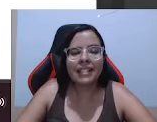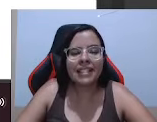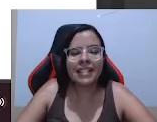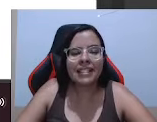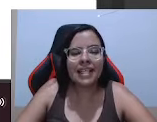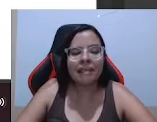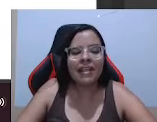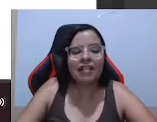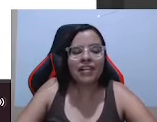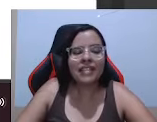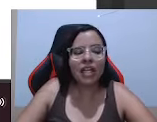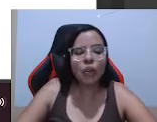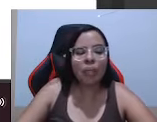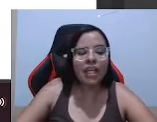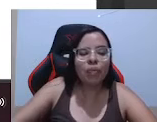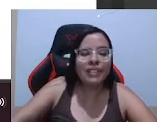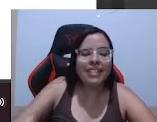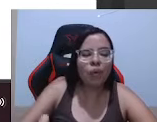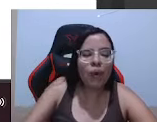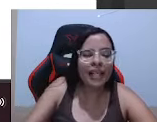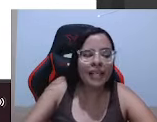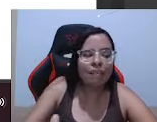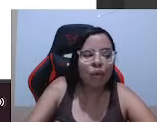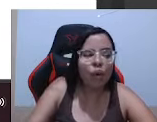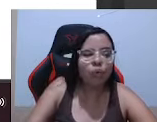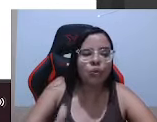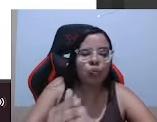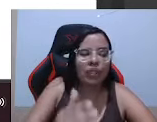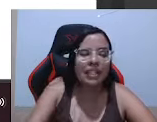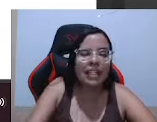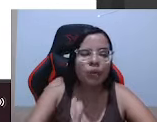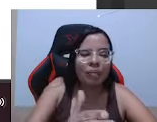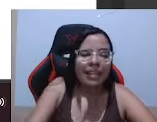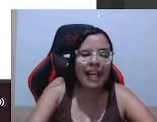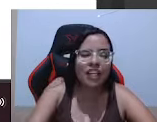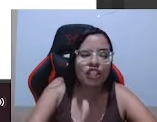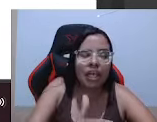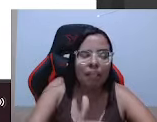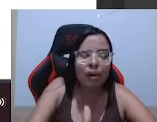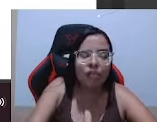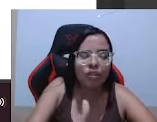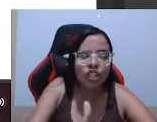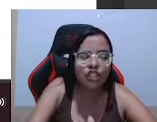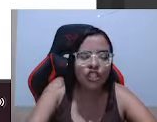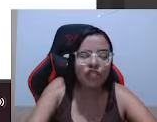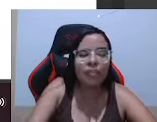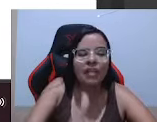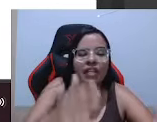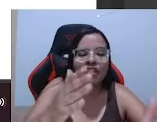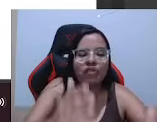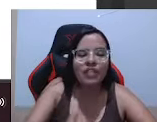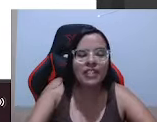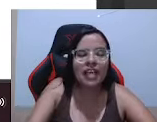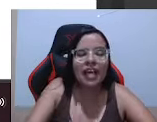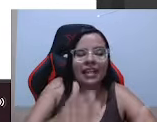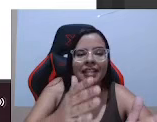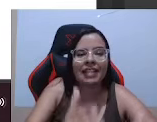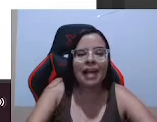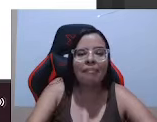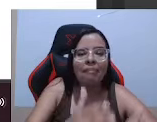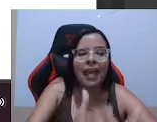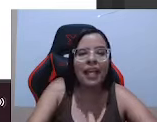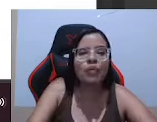candidato precisa fazer no mínimo 50 pontos, portanto, a metade da prova objetiva. Se